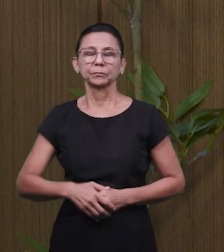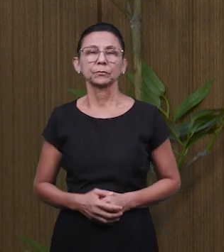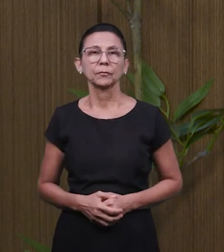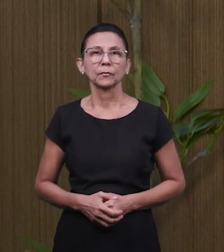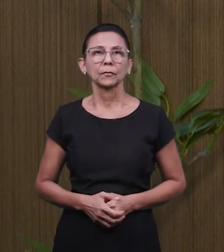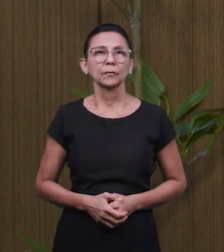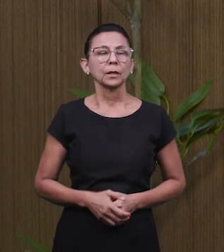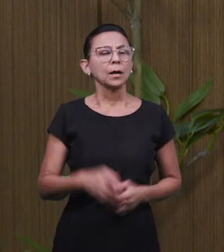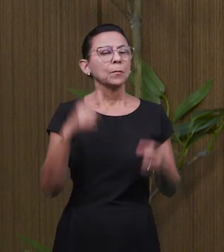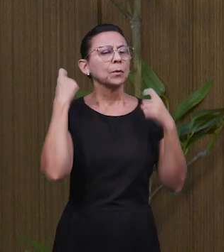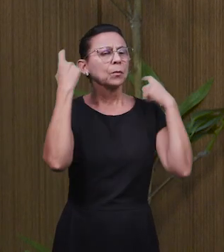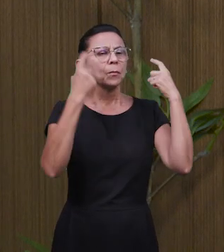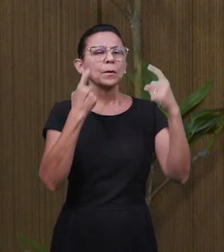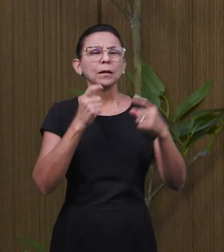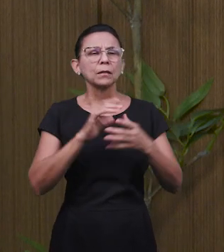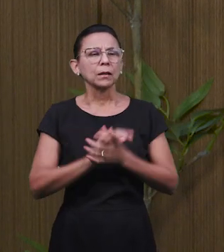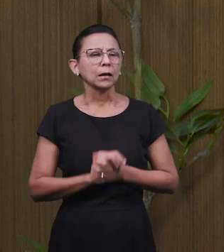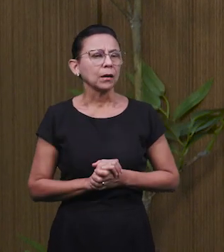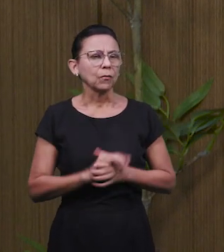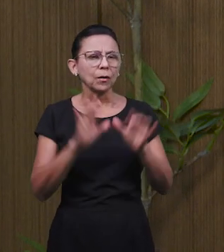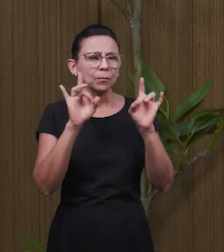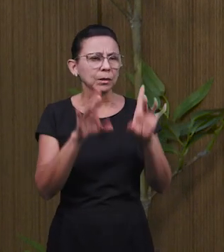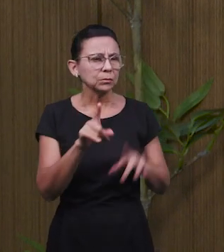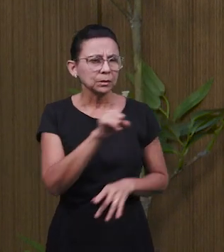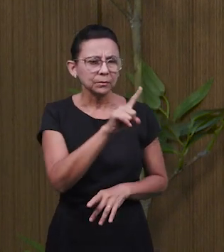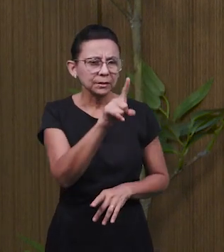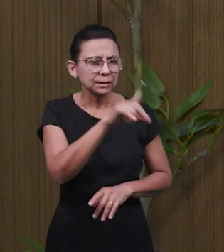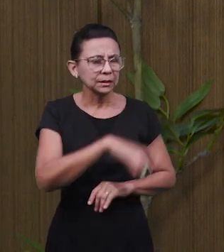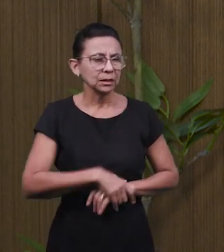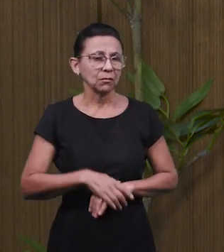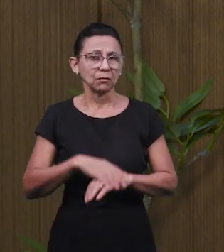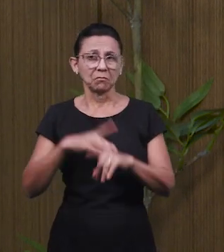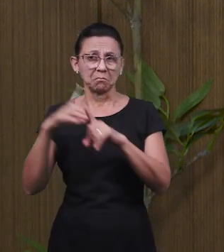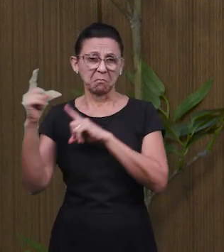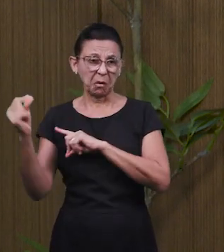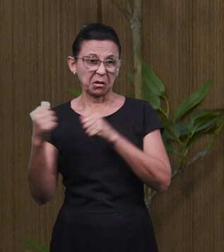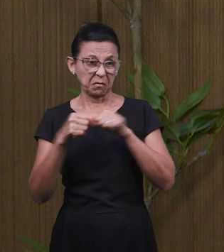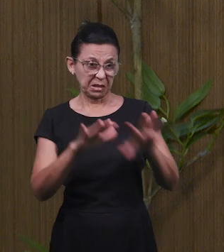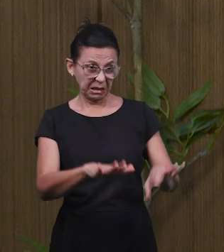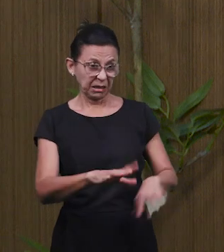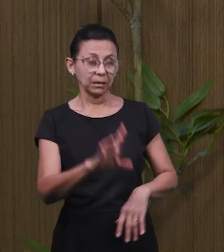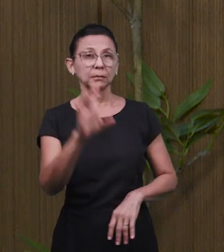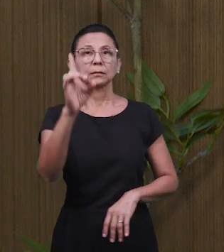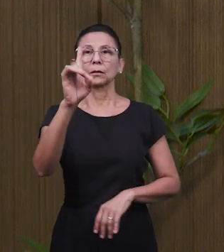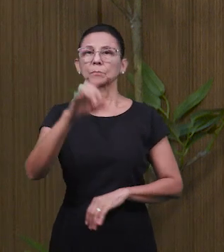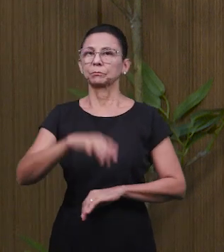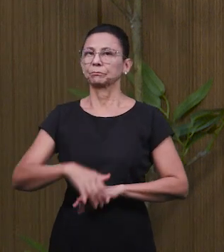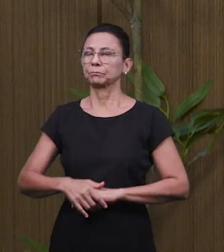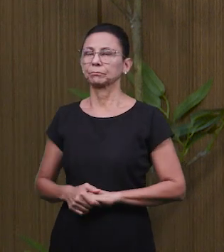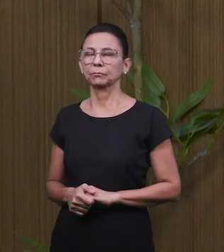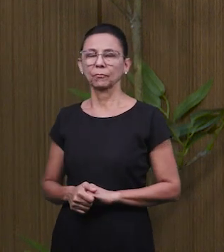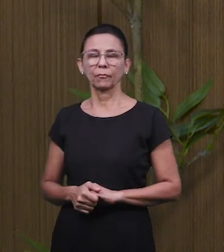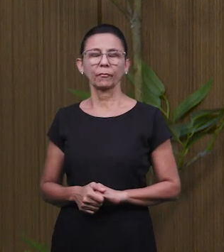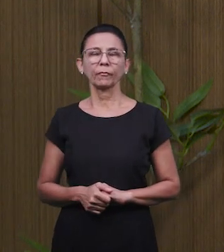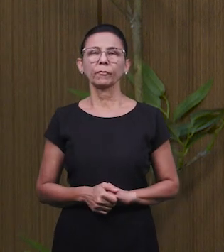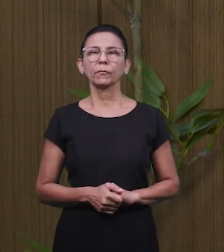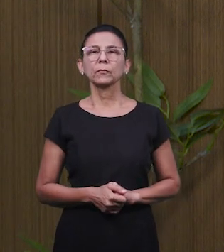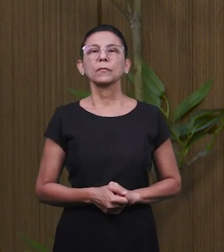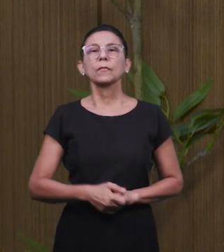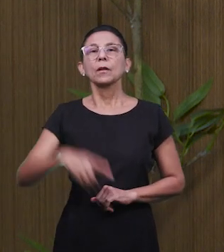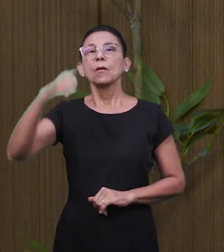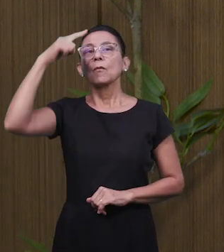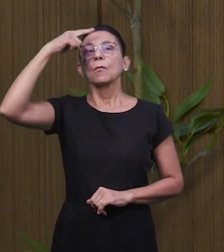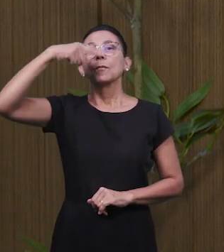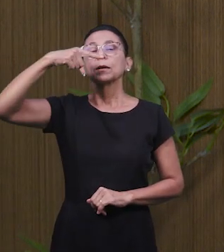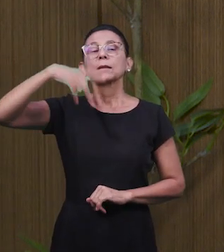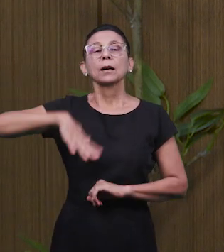deixarei órfãos. Ele não disse, eu vou embora e vocês fiquem aí. Não, ele disse, eu não vos deixarei órfãos. Ele